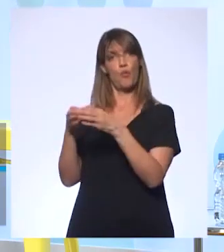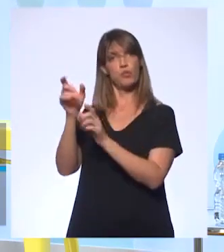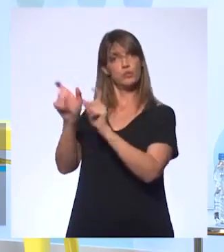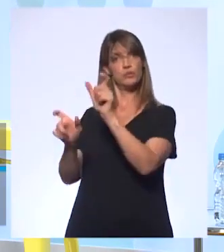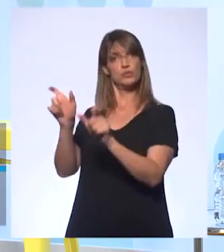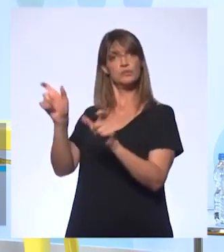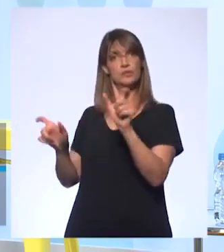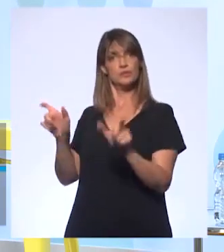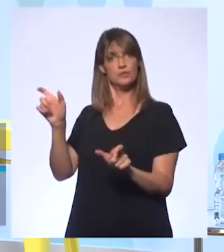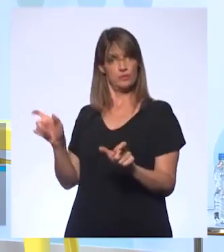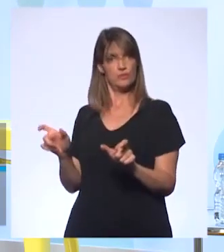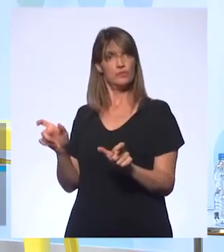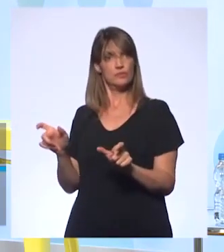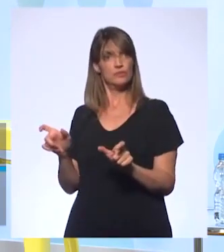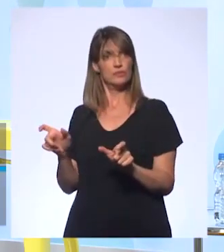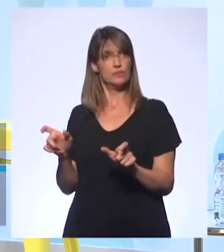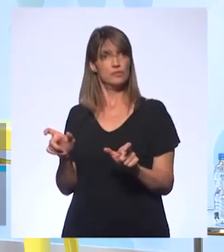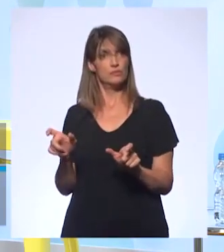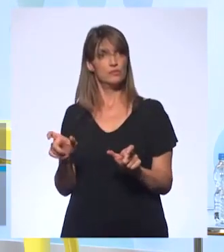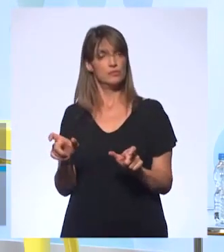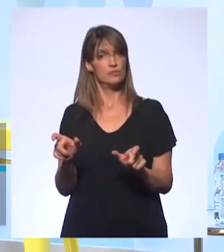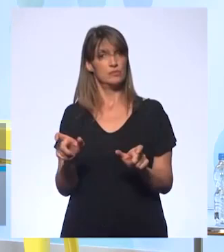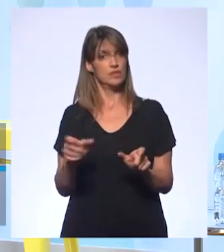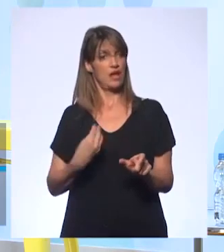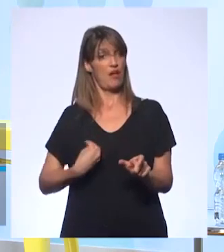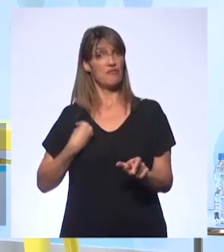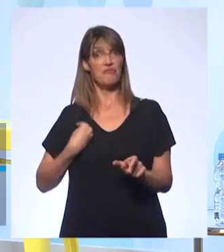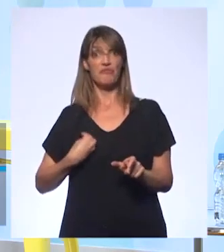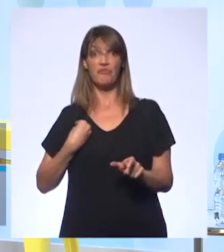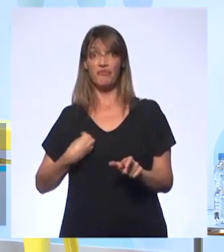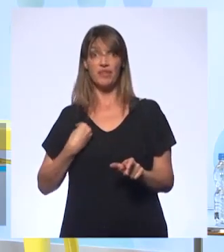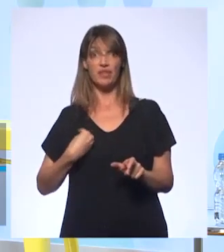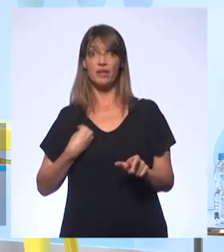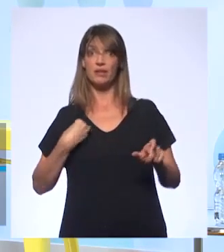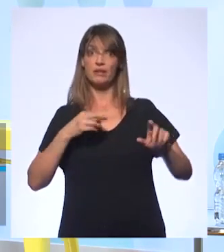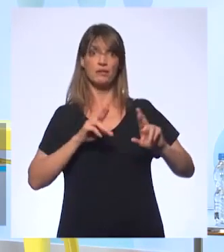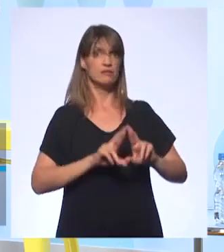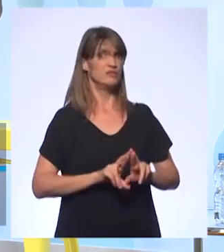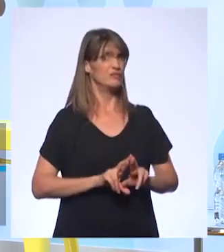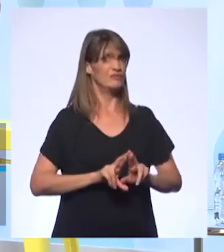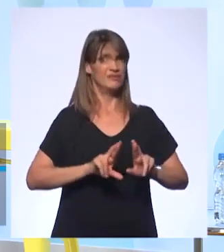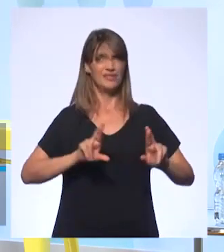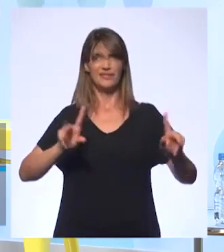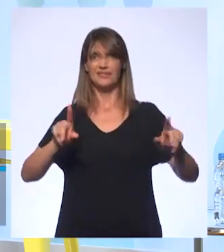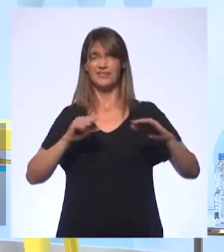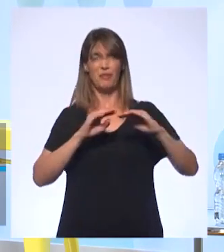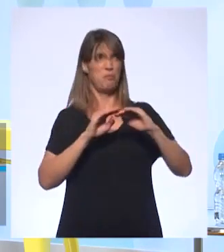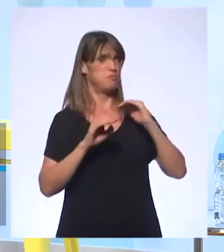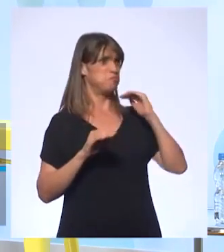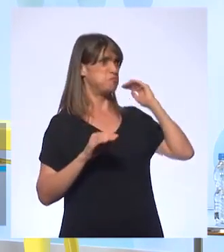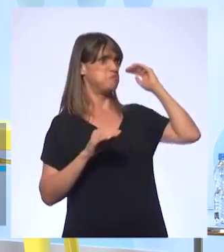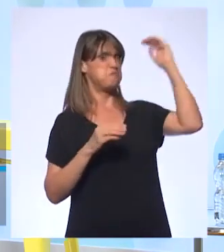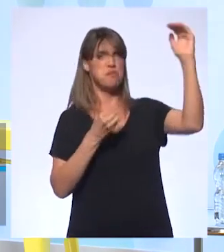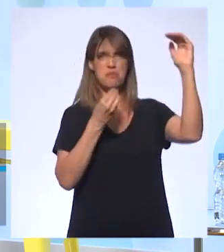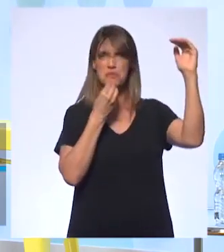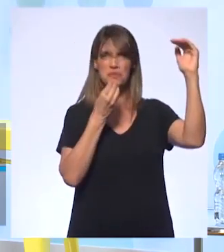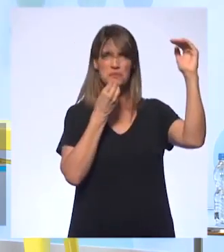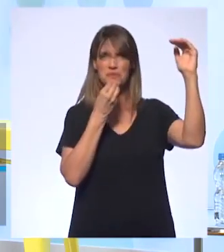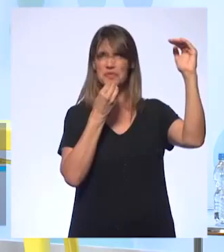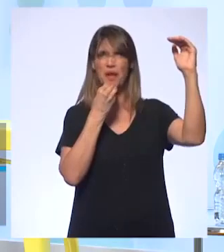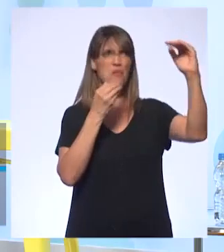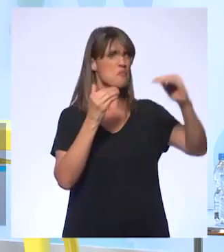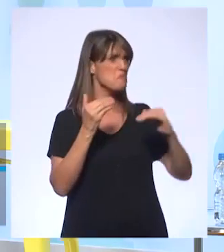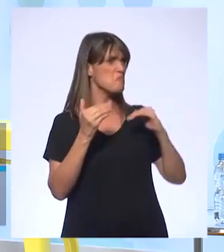uma condição, uma situação de vida, né, muito com maiores oportunidades e acessos do